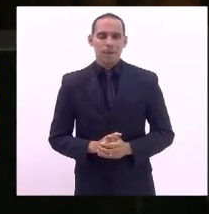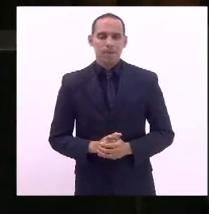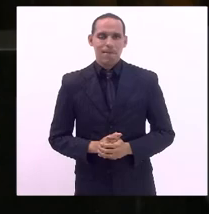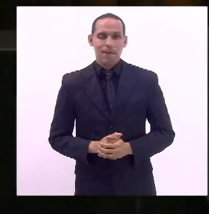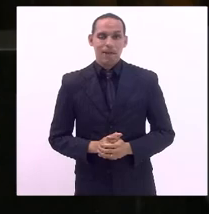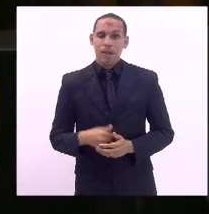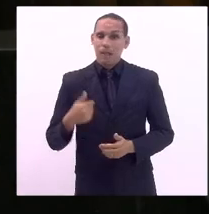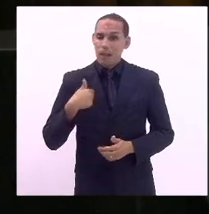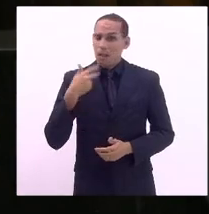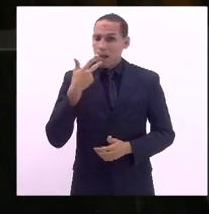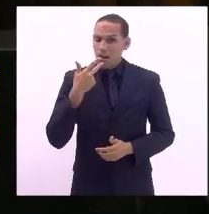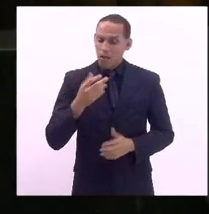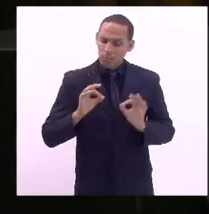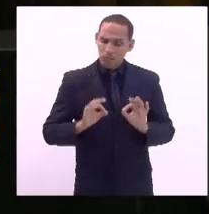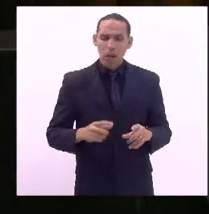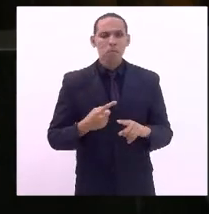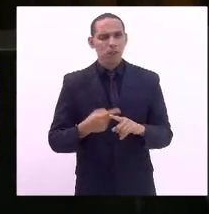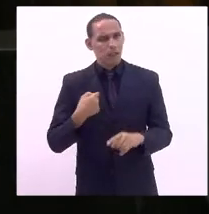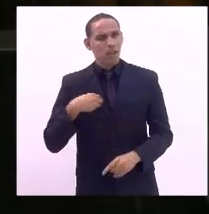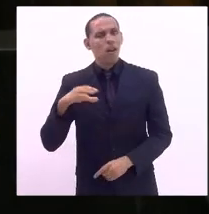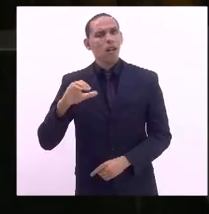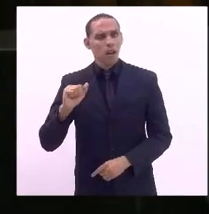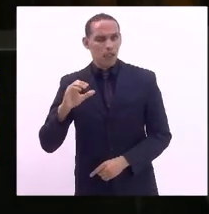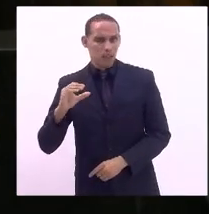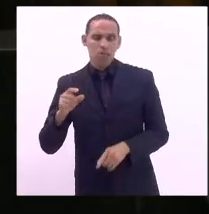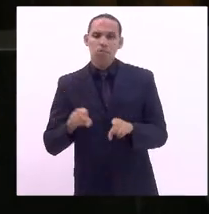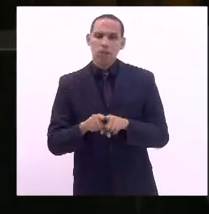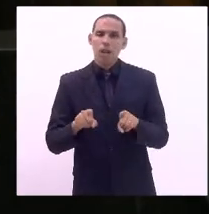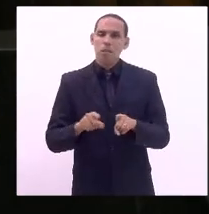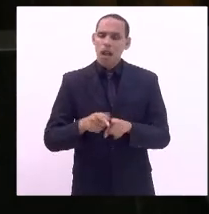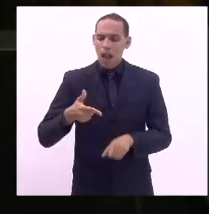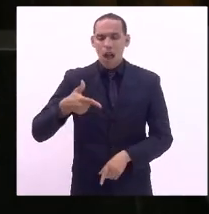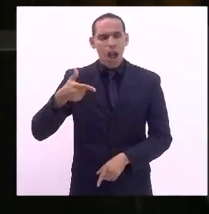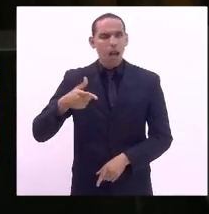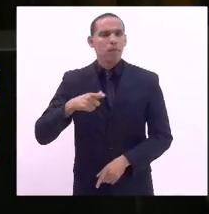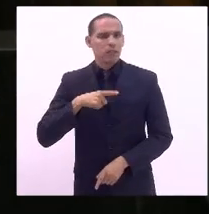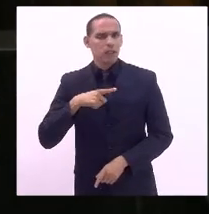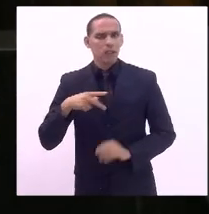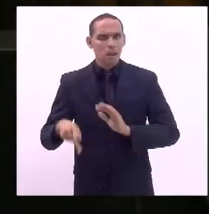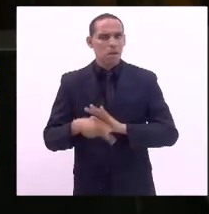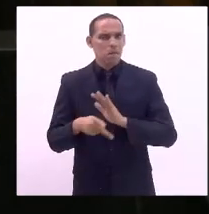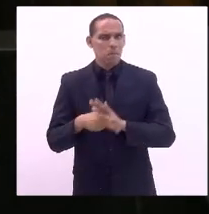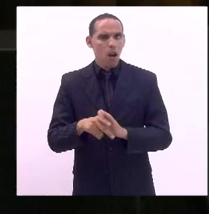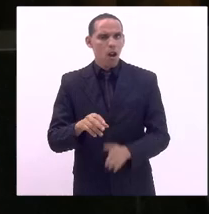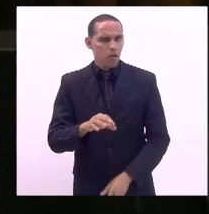Eu falo com propriedade, porque eu sou o CAC, tenho porte de arma da Polícia Federal,